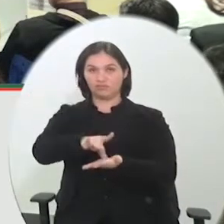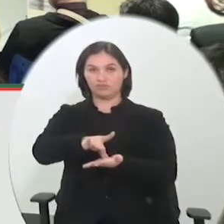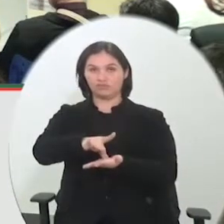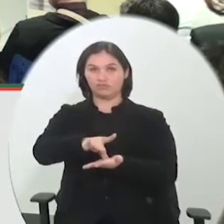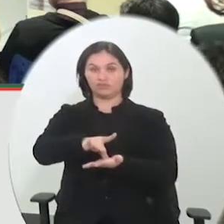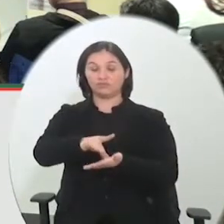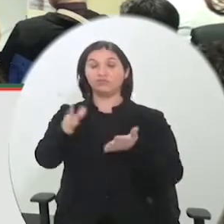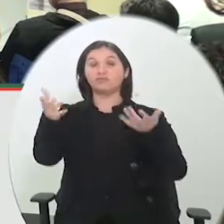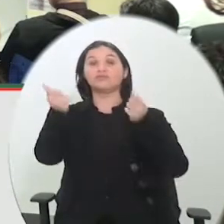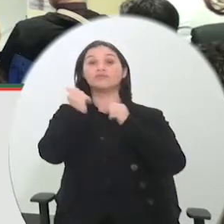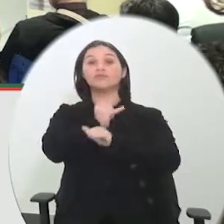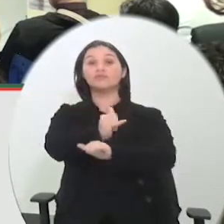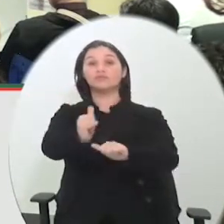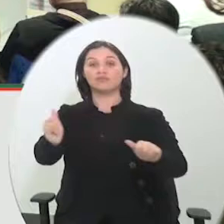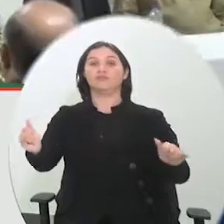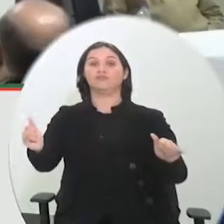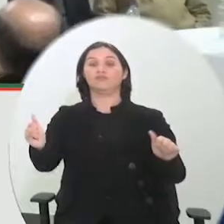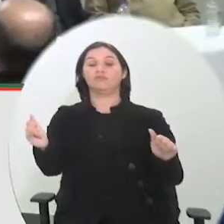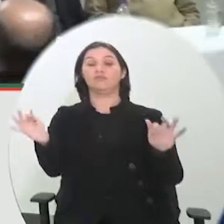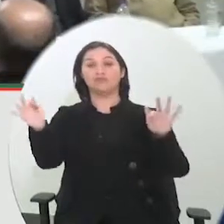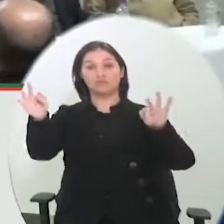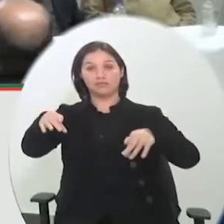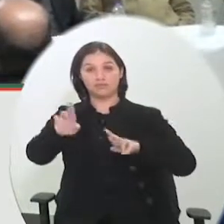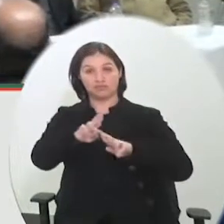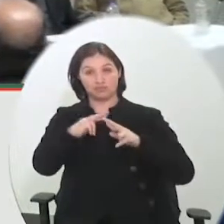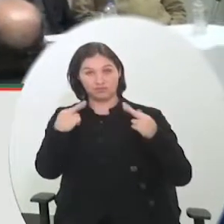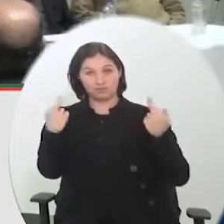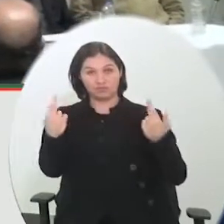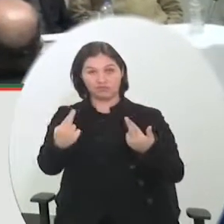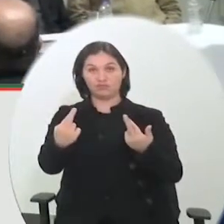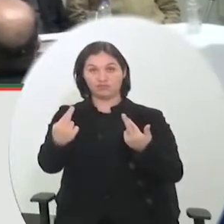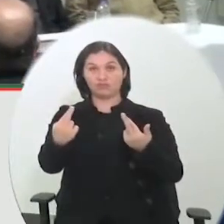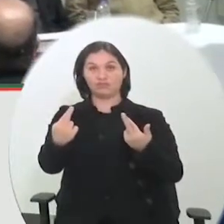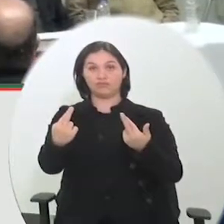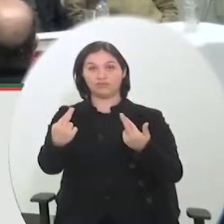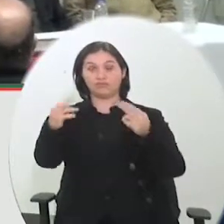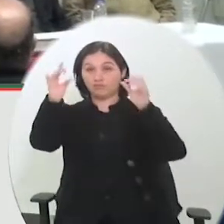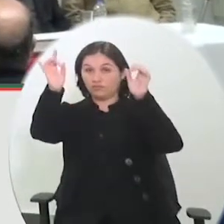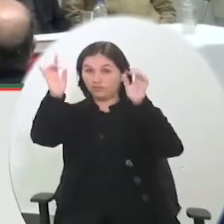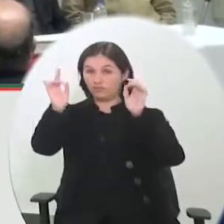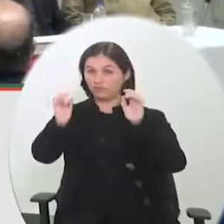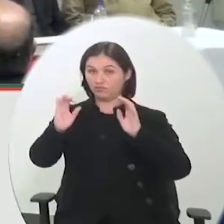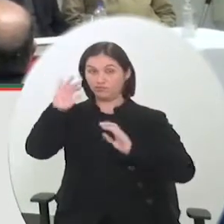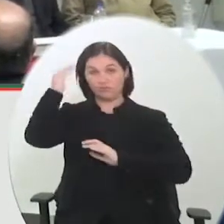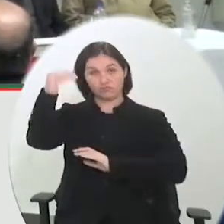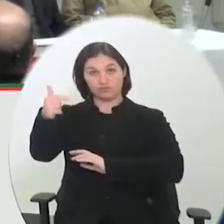Declaro encerrada a presente sessão especial em homenagem aos 207 anos da